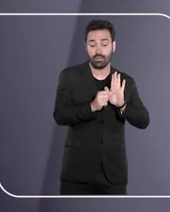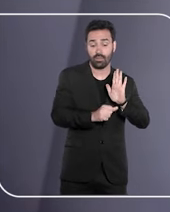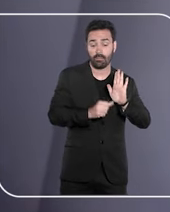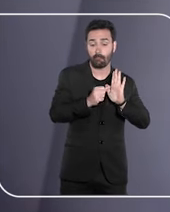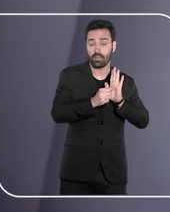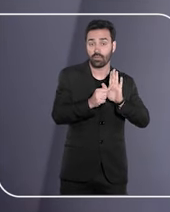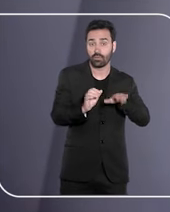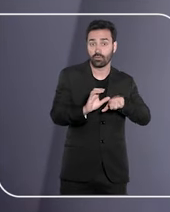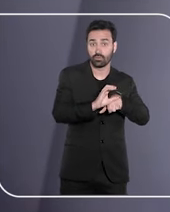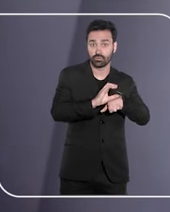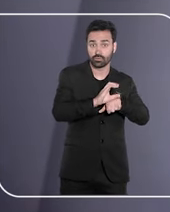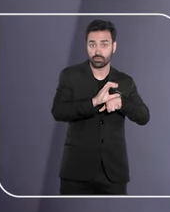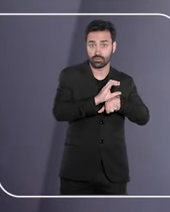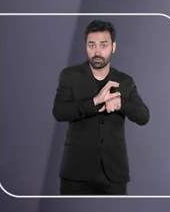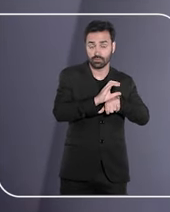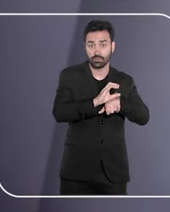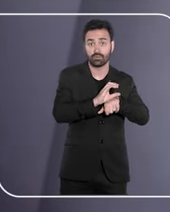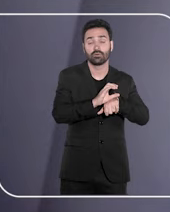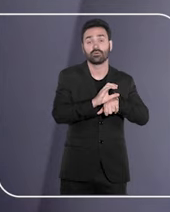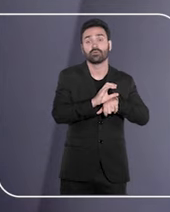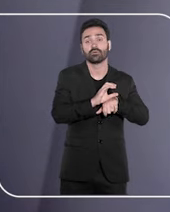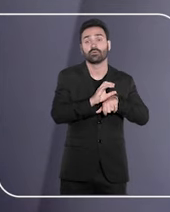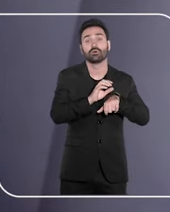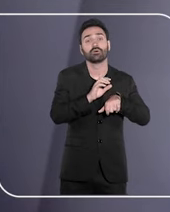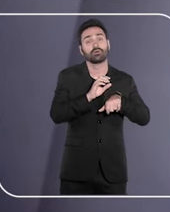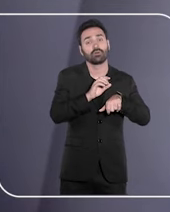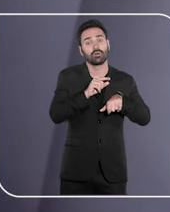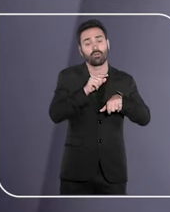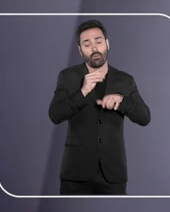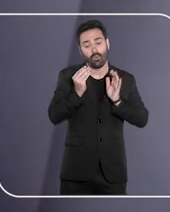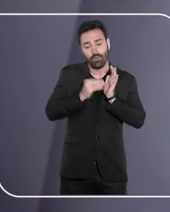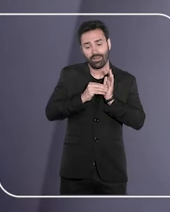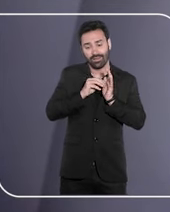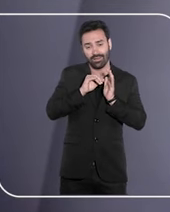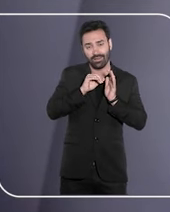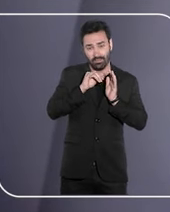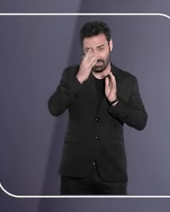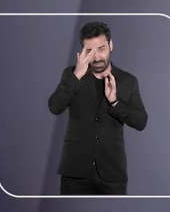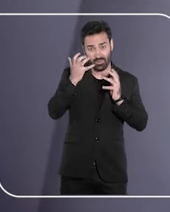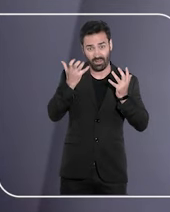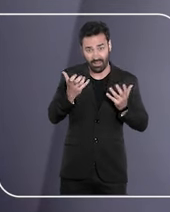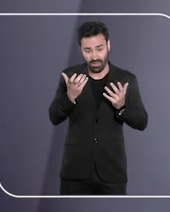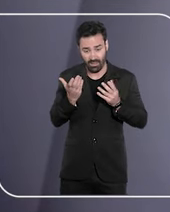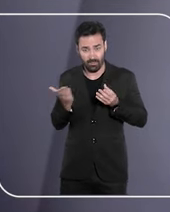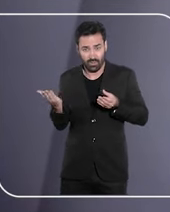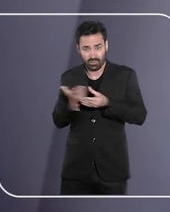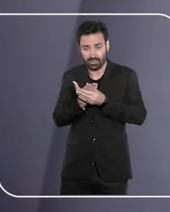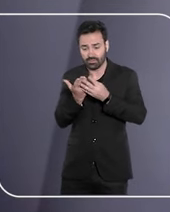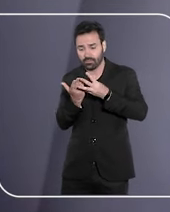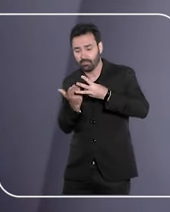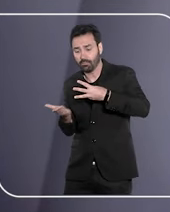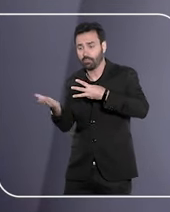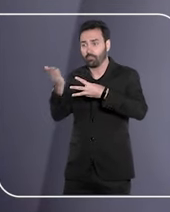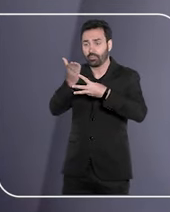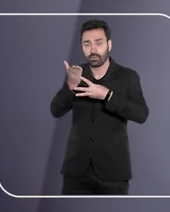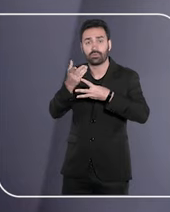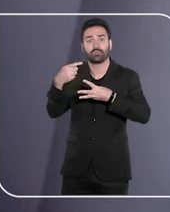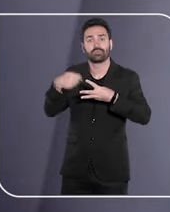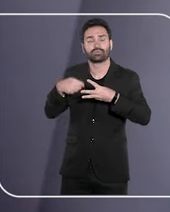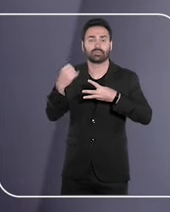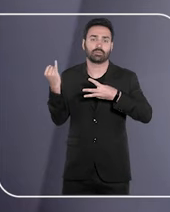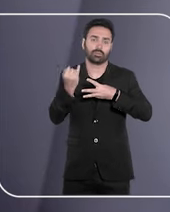relevância para a admissão do recurso especial aqui no STJ, pergunto de que forma essa medida